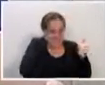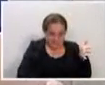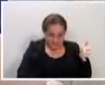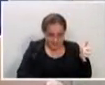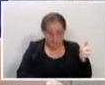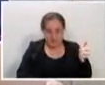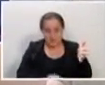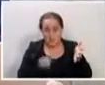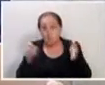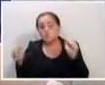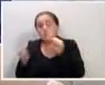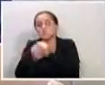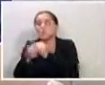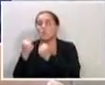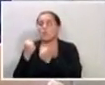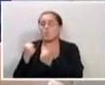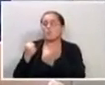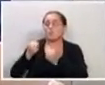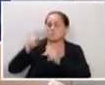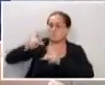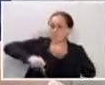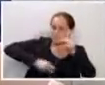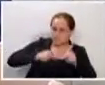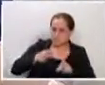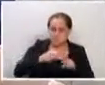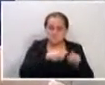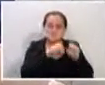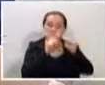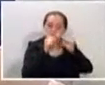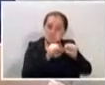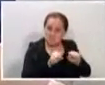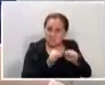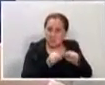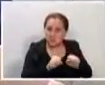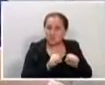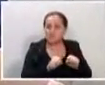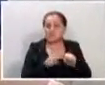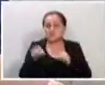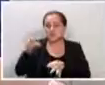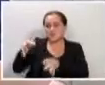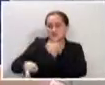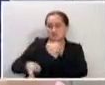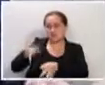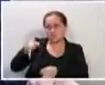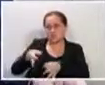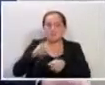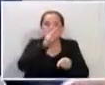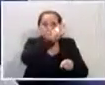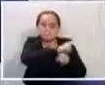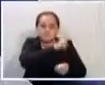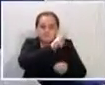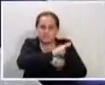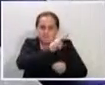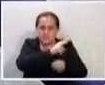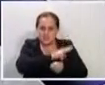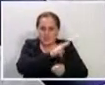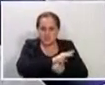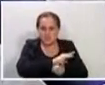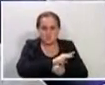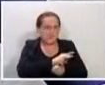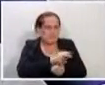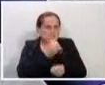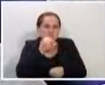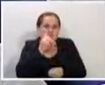poder público autorizando a este o executivo a fiscalizá lo sem prévio